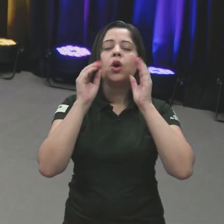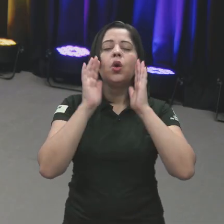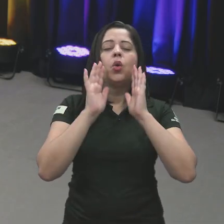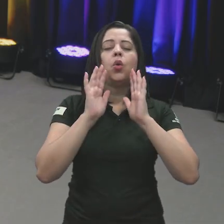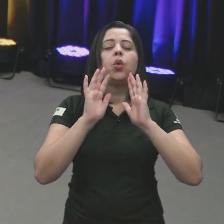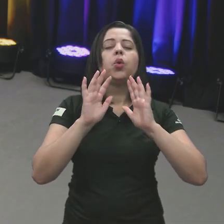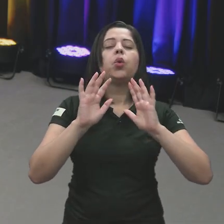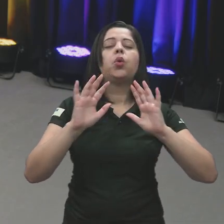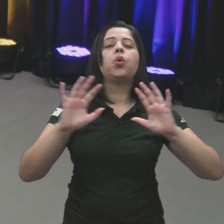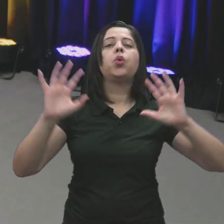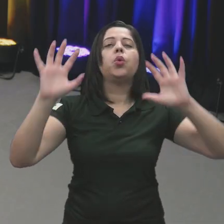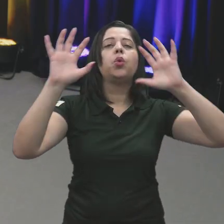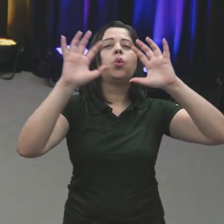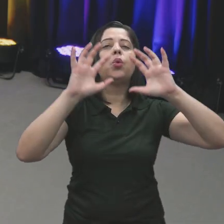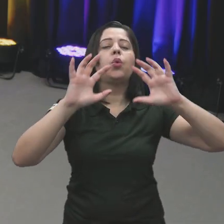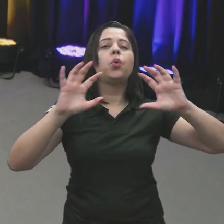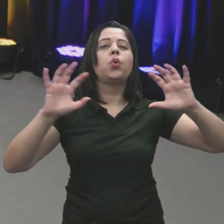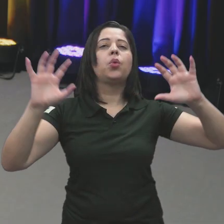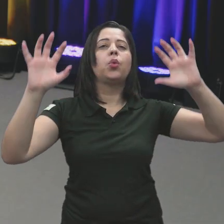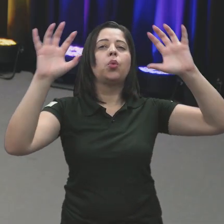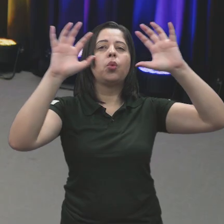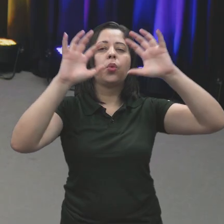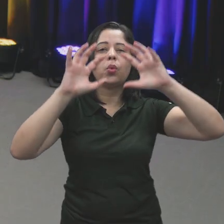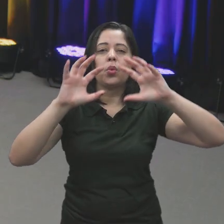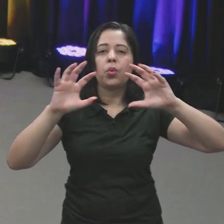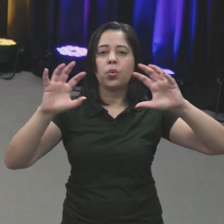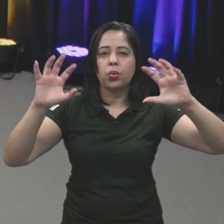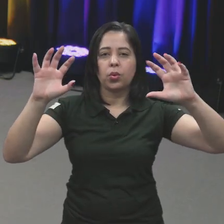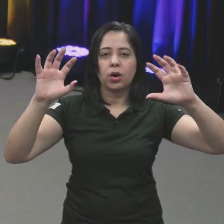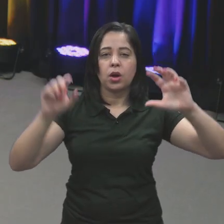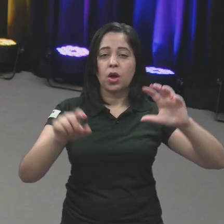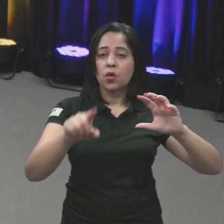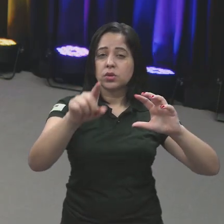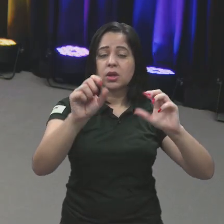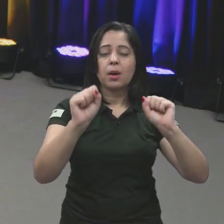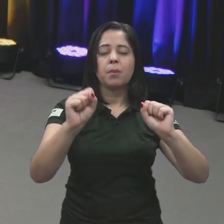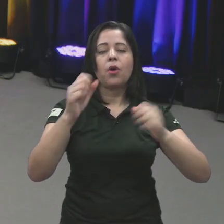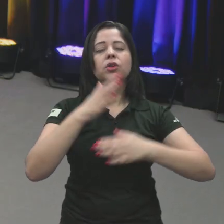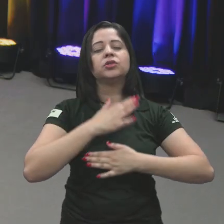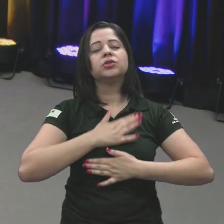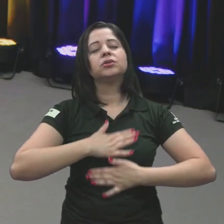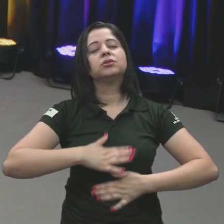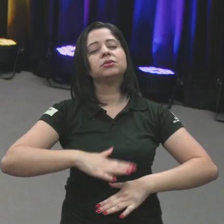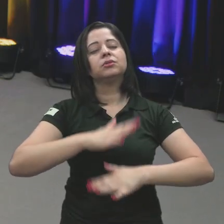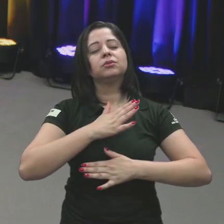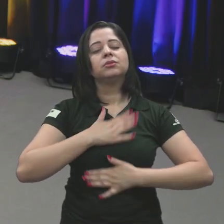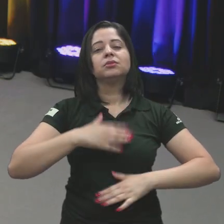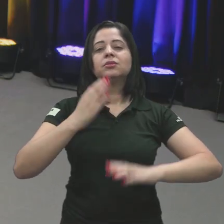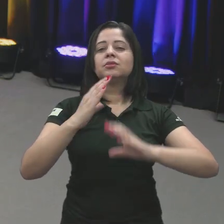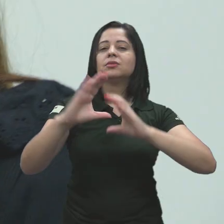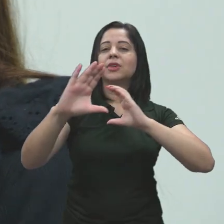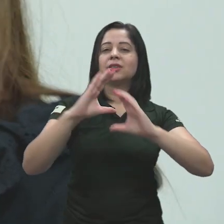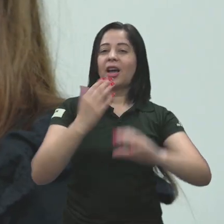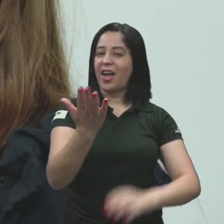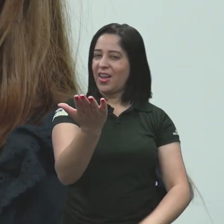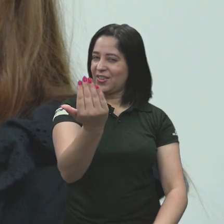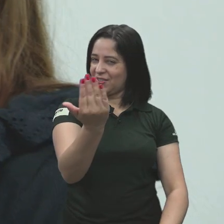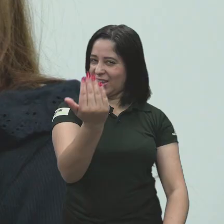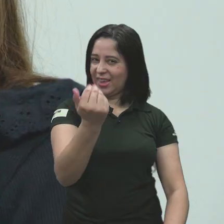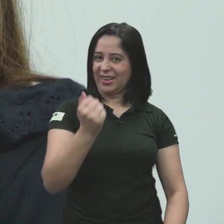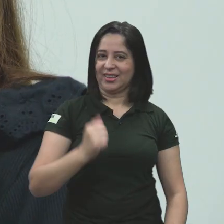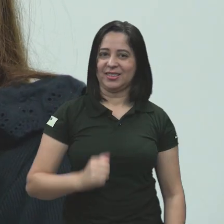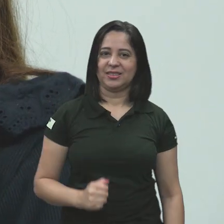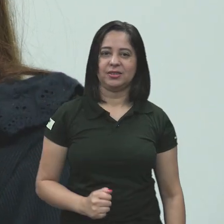de algodão. E se não bastar, te convido a meditar e relaxar, cantando. Vamos fazer